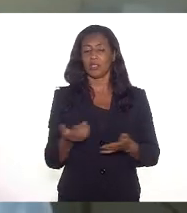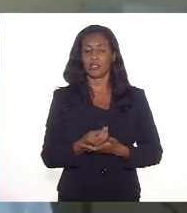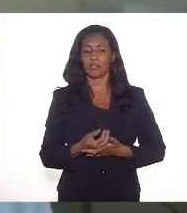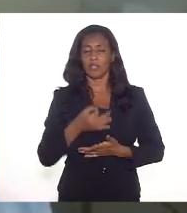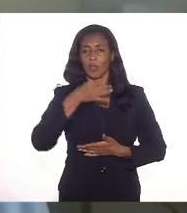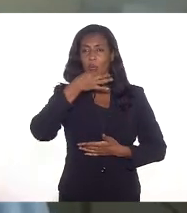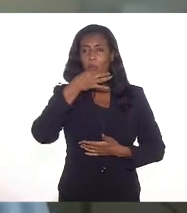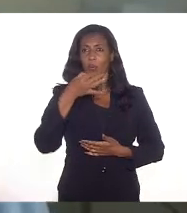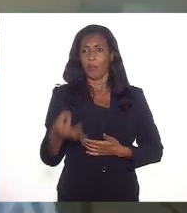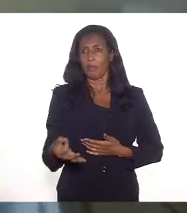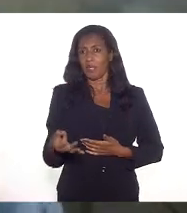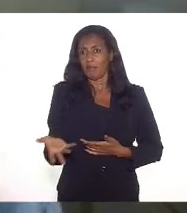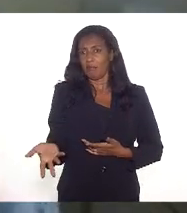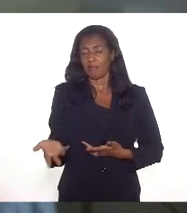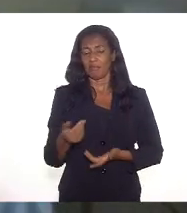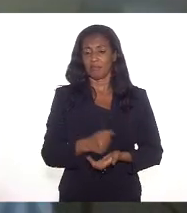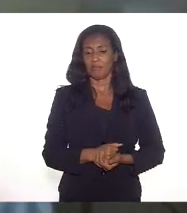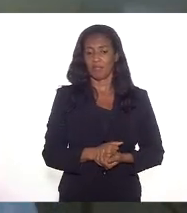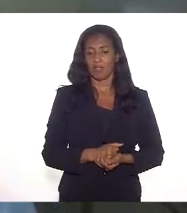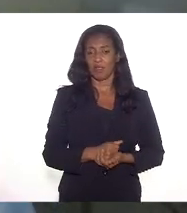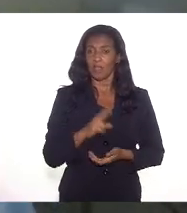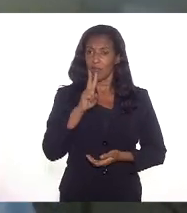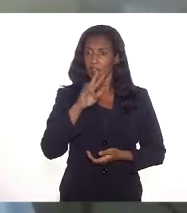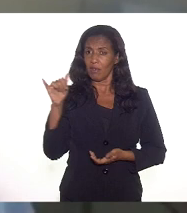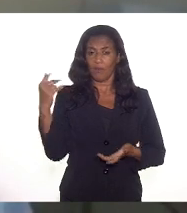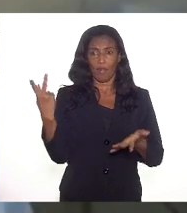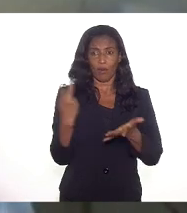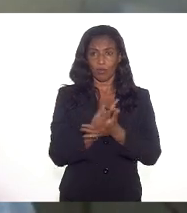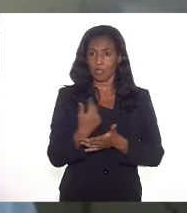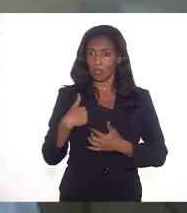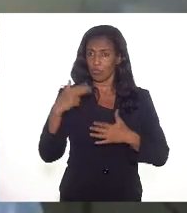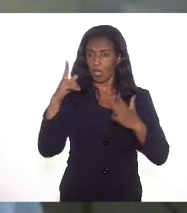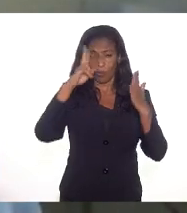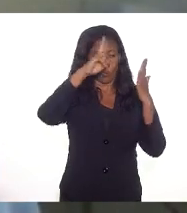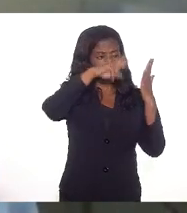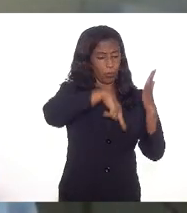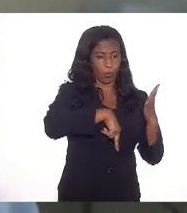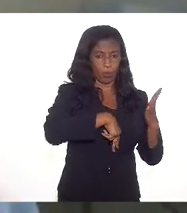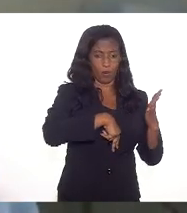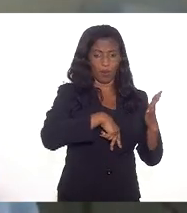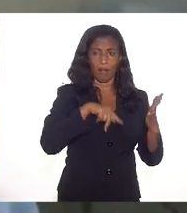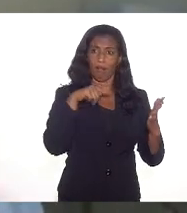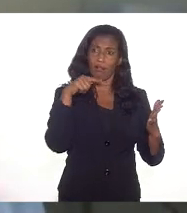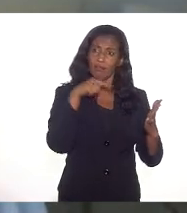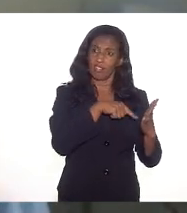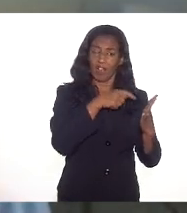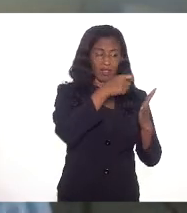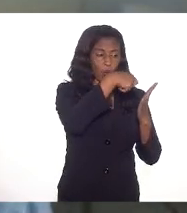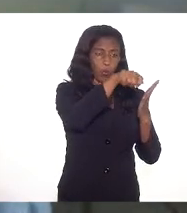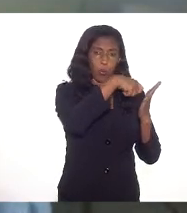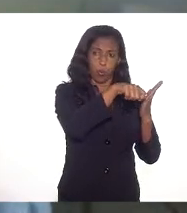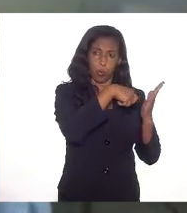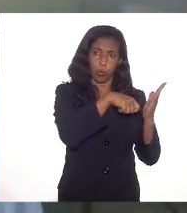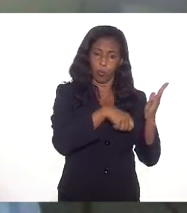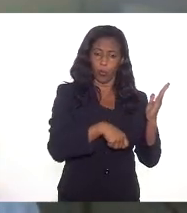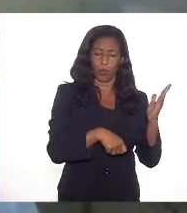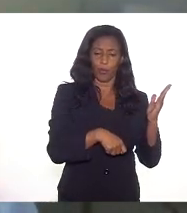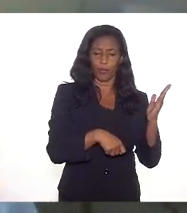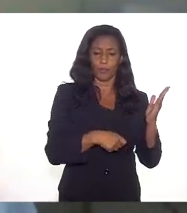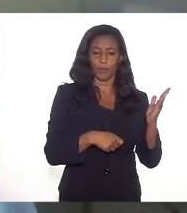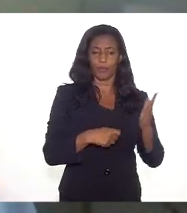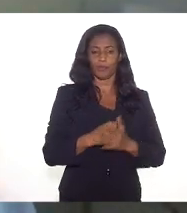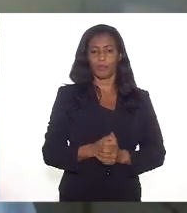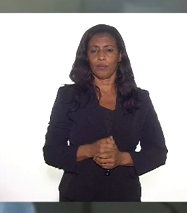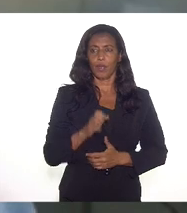e vai acontecer. Eu fiz questão de ler aqui que isto está escrito